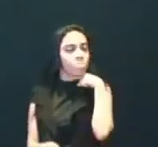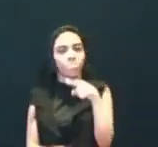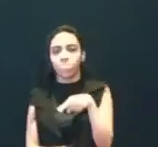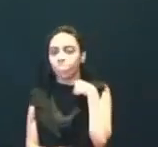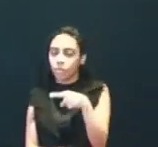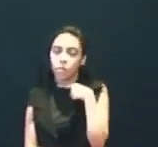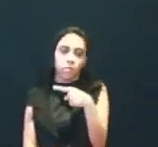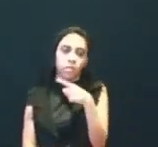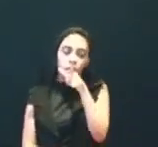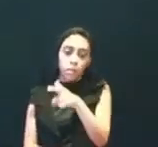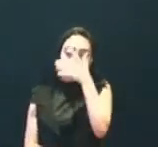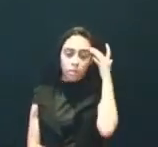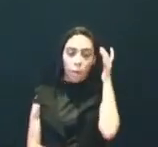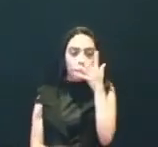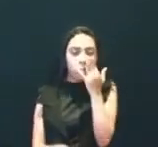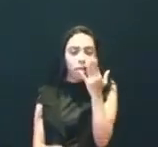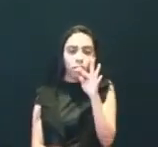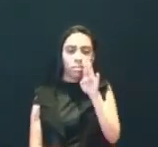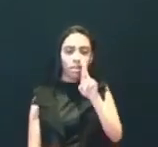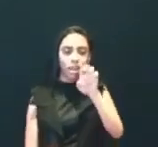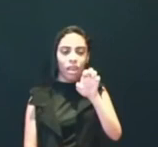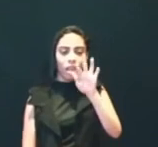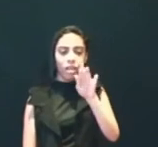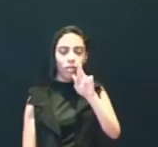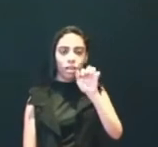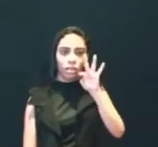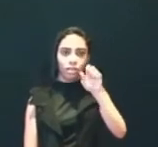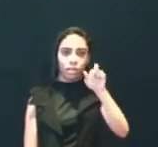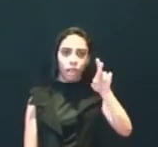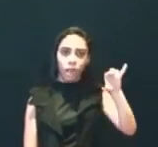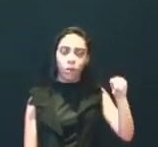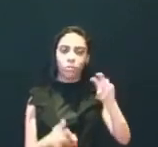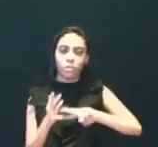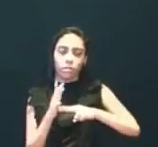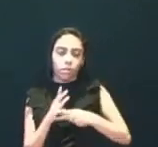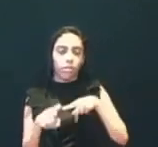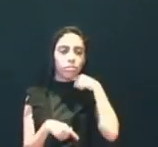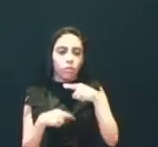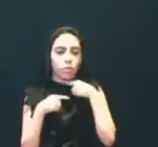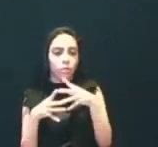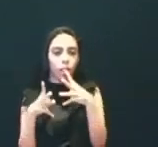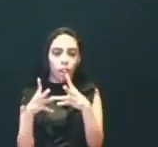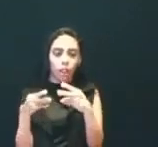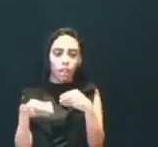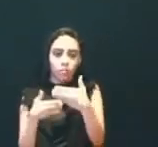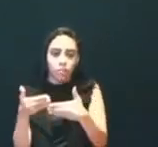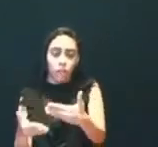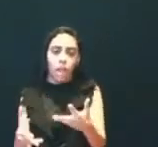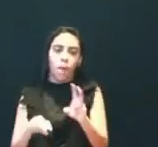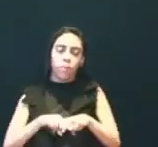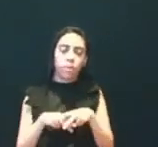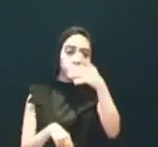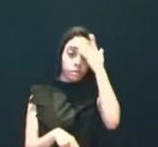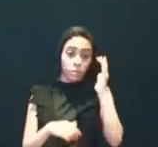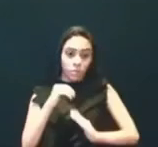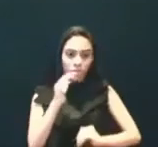atingiu a remissão, que está refratário, ou que ele teve uma recidiva da doença, é extremamente importante quando o médico vai